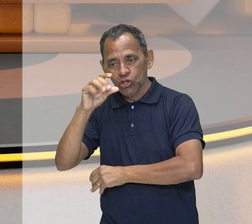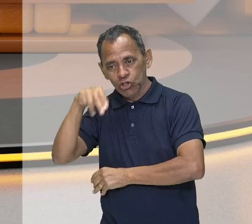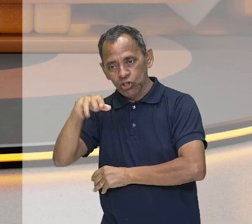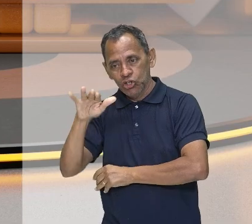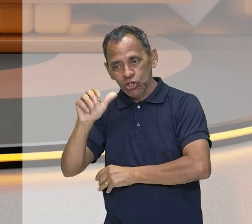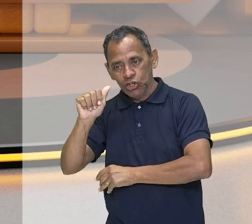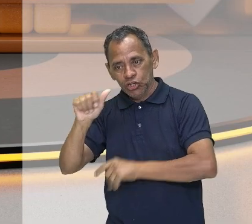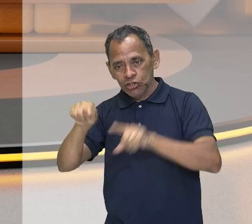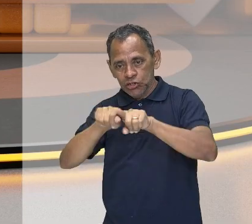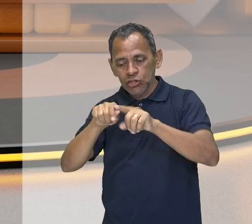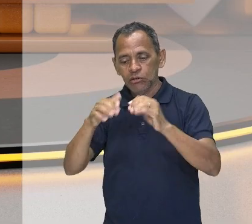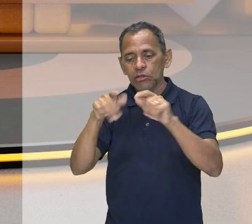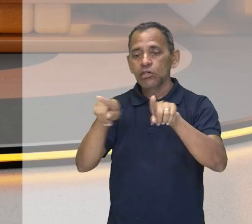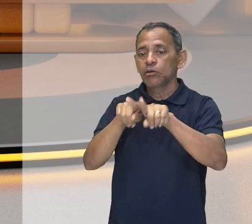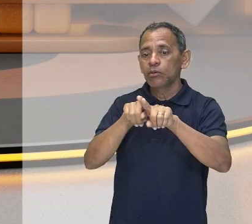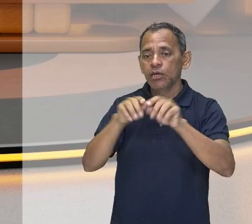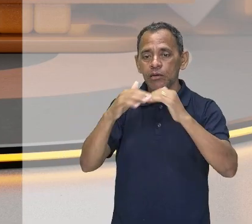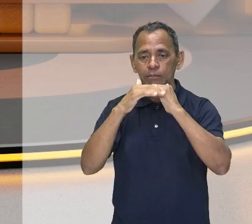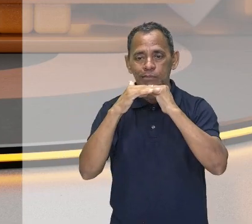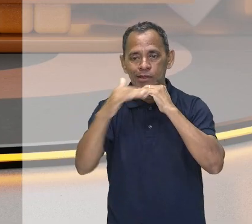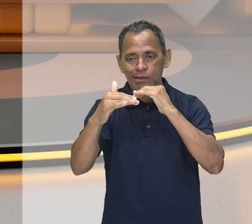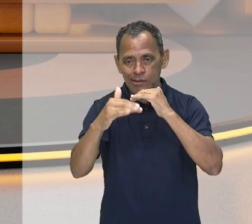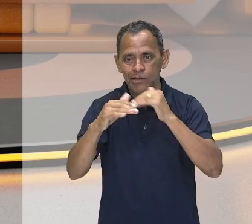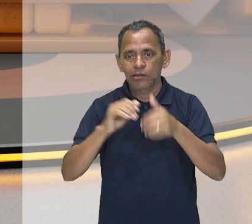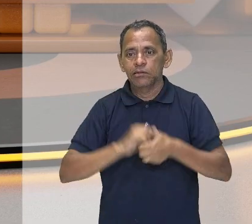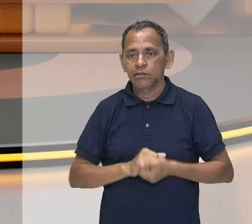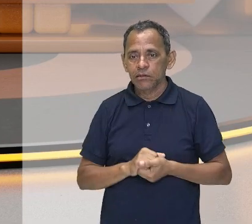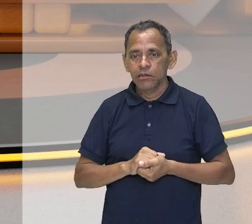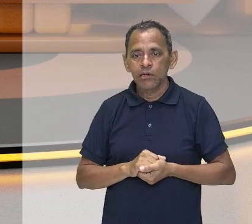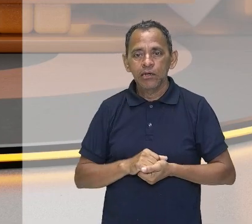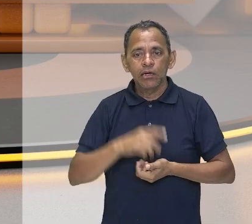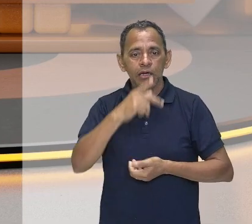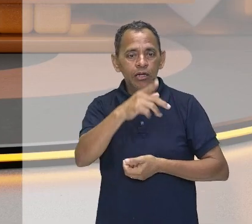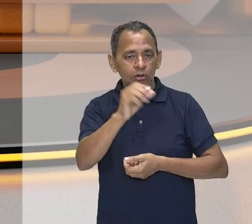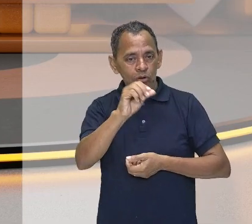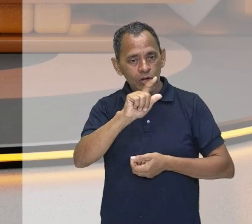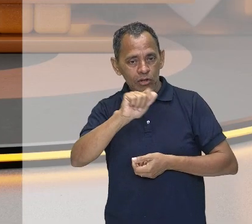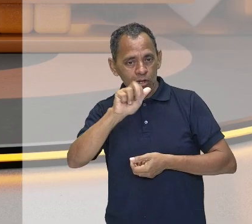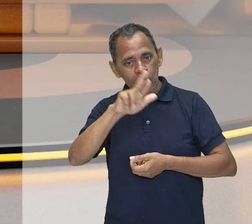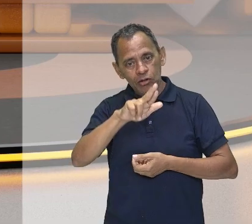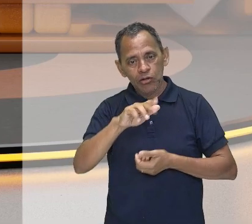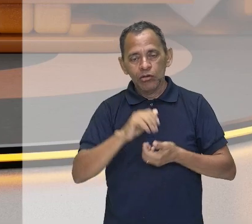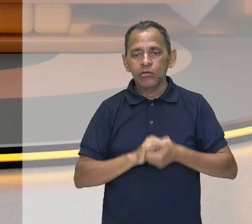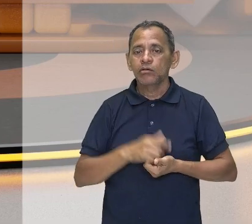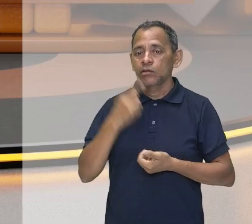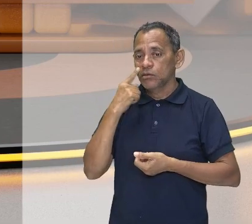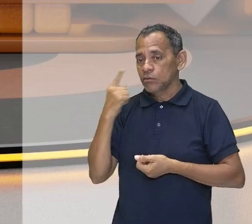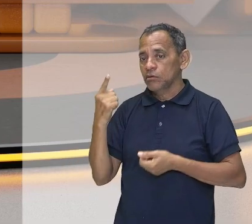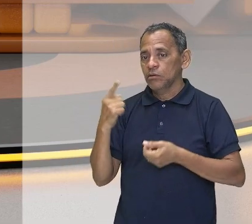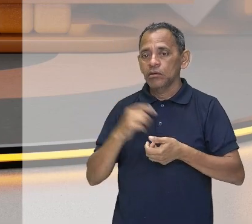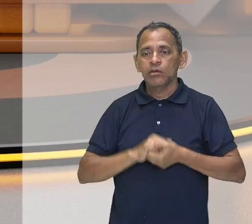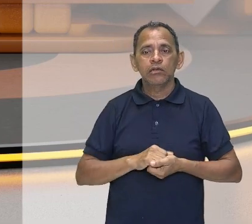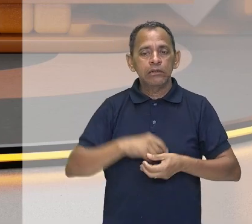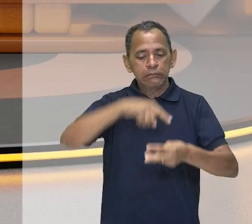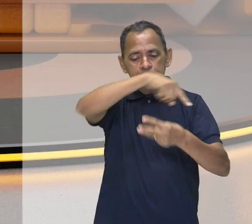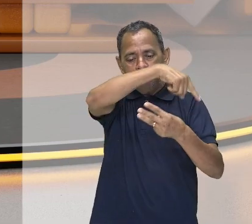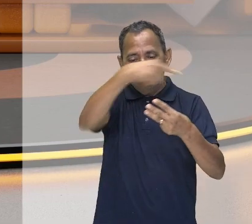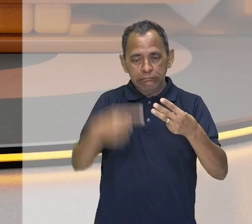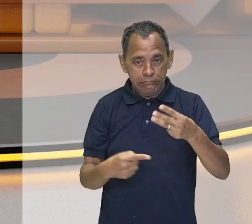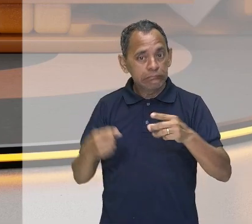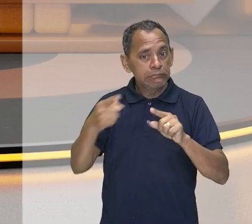projeções plana, que também podem ser denominadas de polar ou azimutal. Então, esses são os 3 tipos de